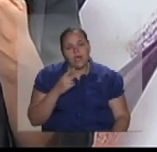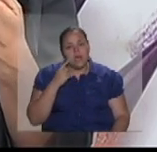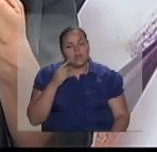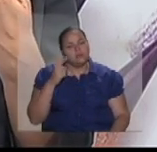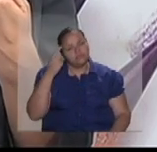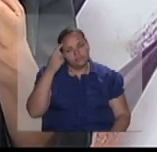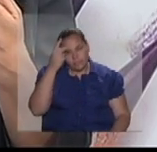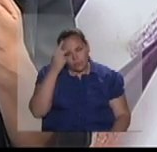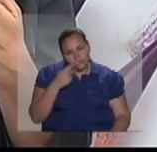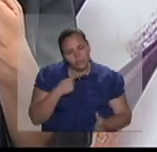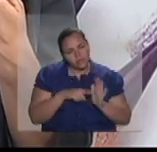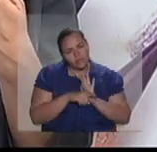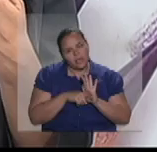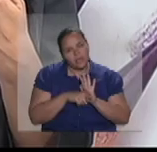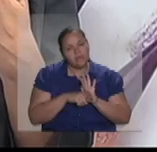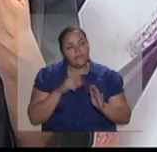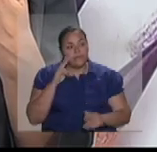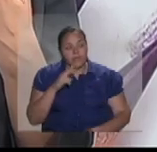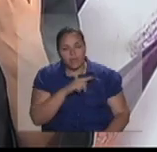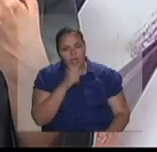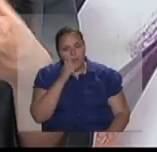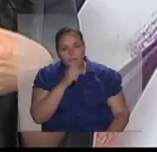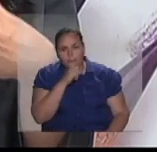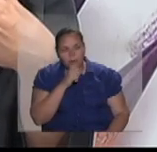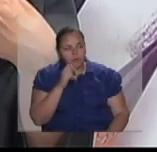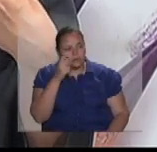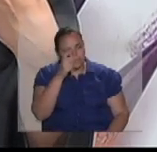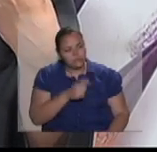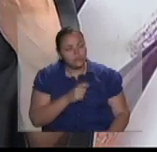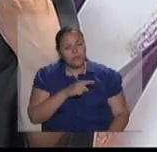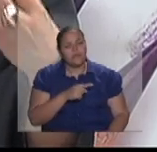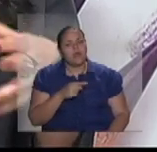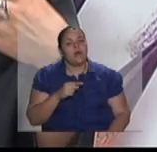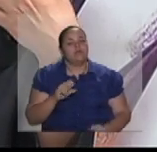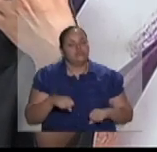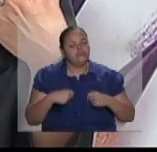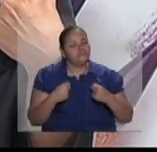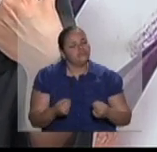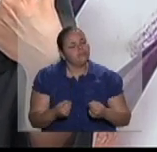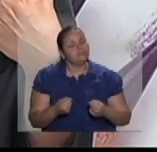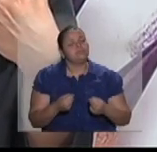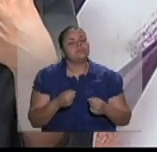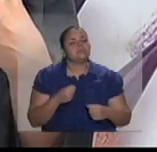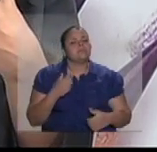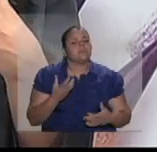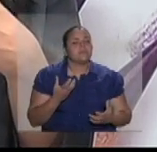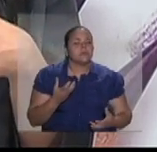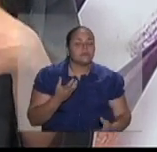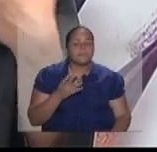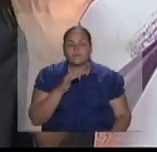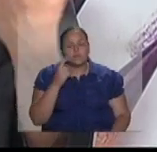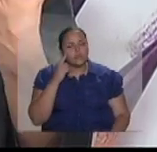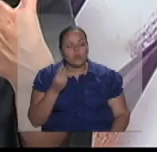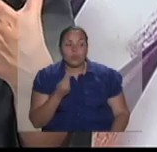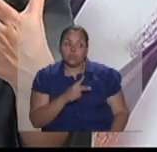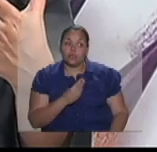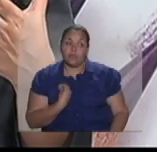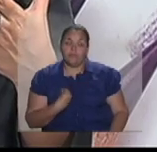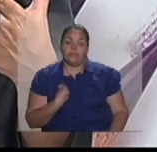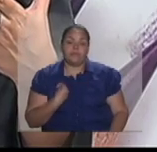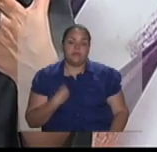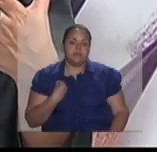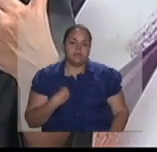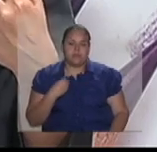uma autoanálise, né? De ver você uma pessoa que corre muito atrás, que não sei como é que é a